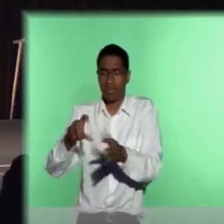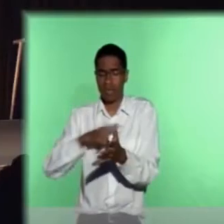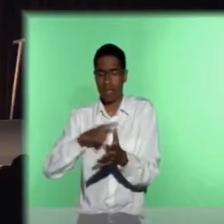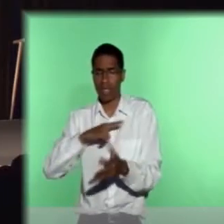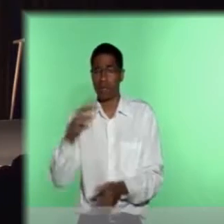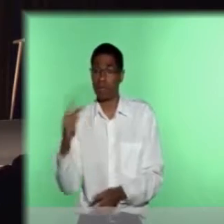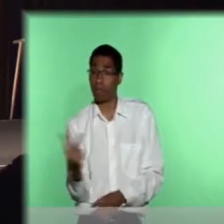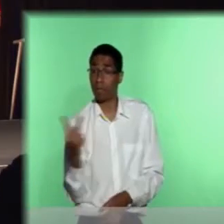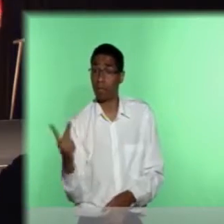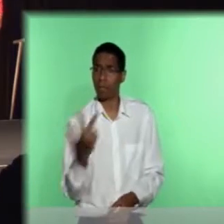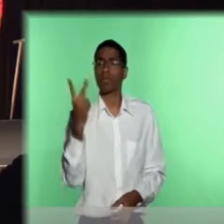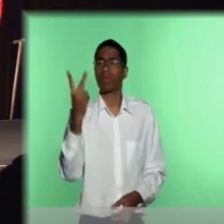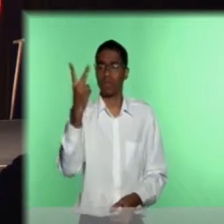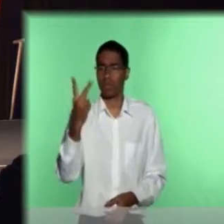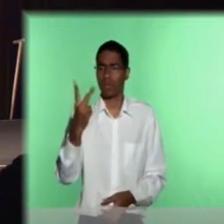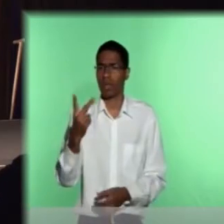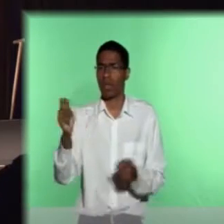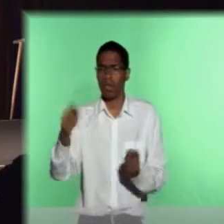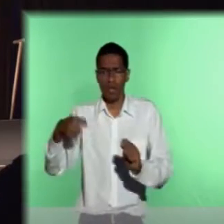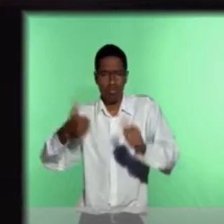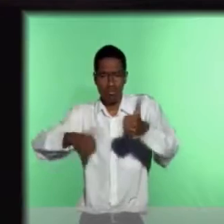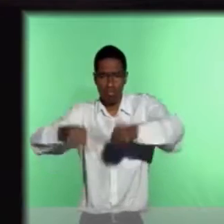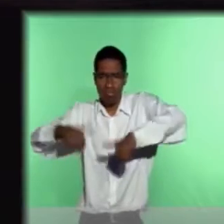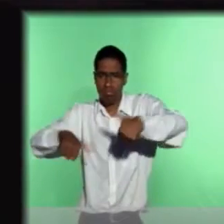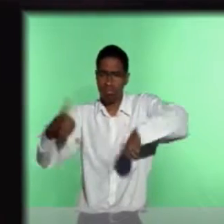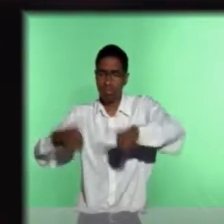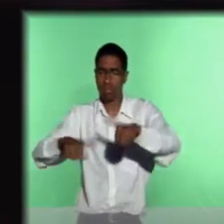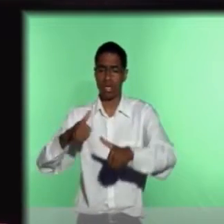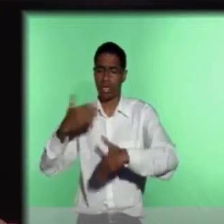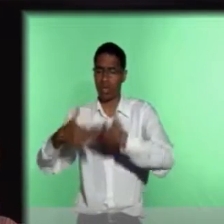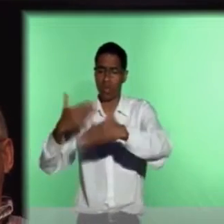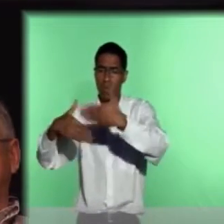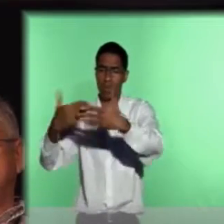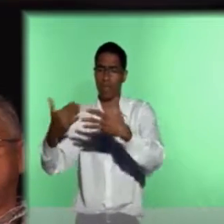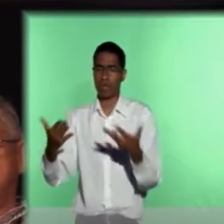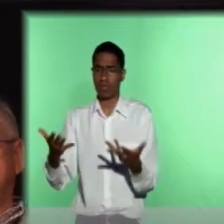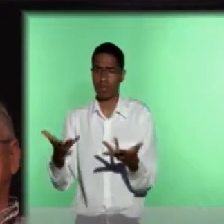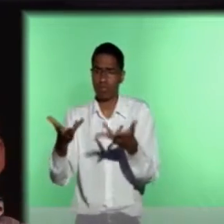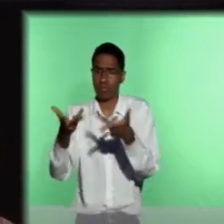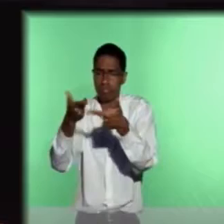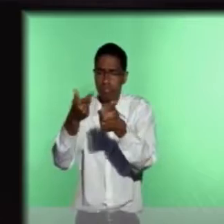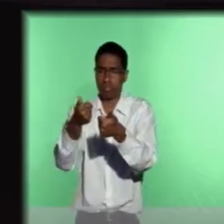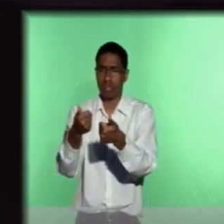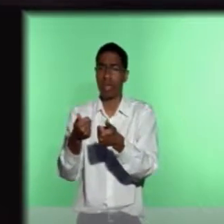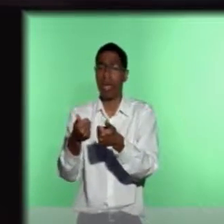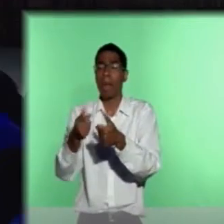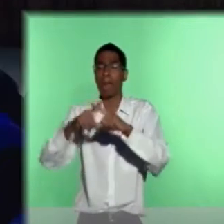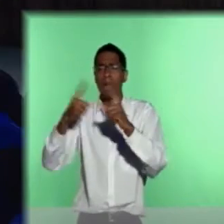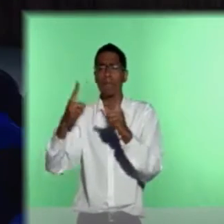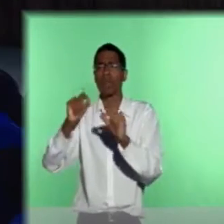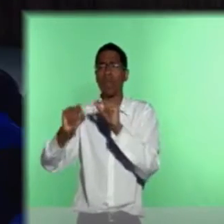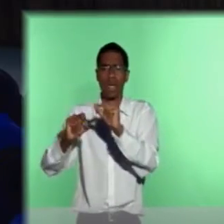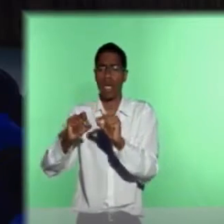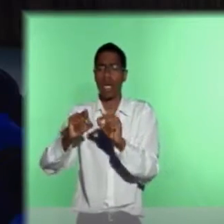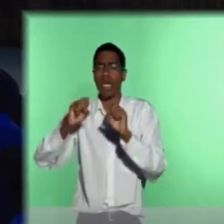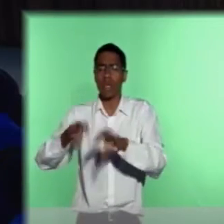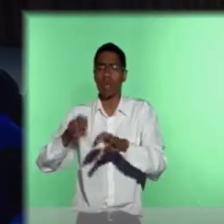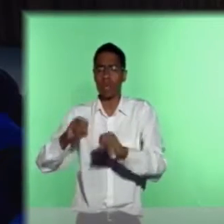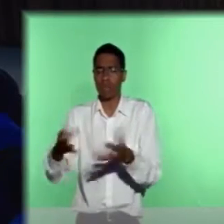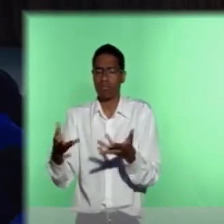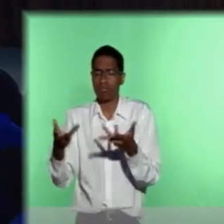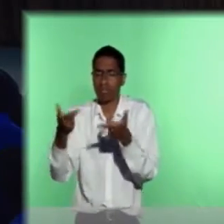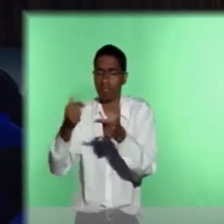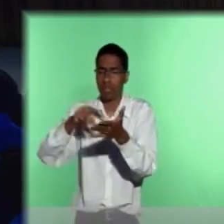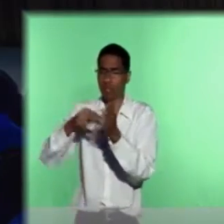valores. Isso não pode ser analisado dentro de um processo de proficiência. Educação de qualidade passa pelo respeito